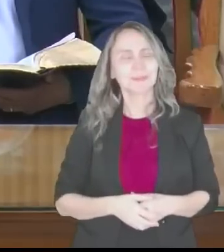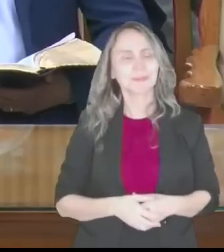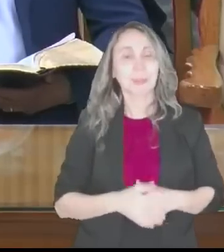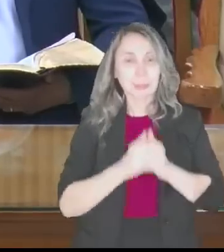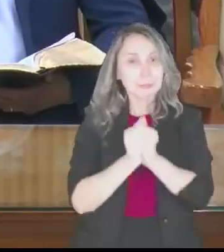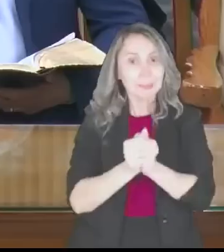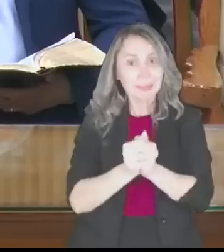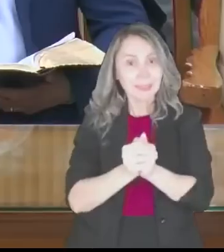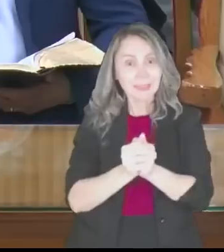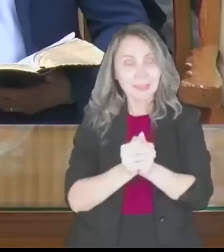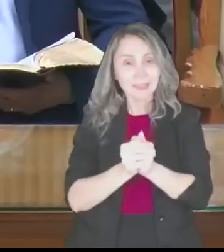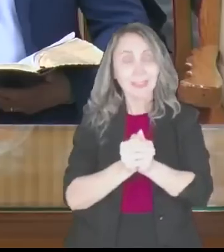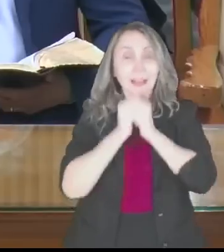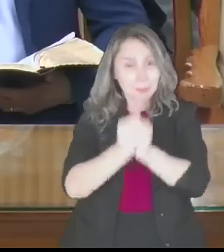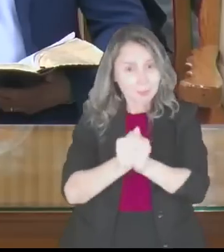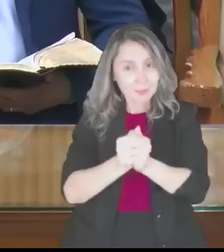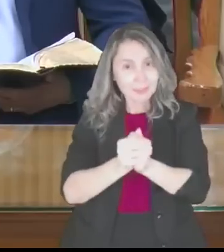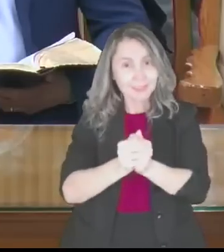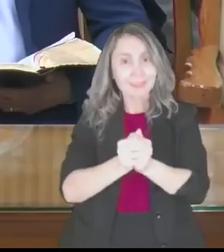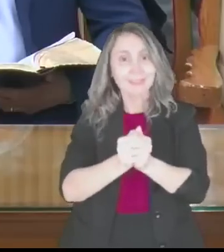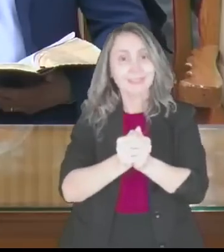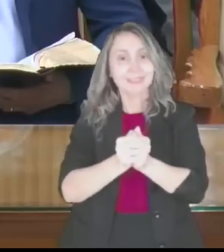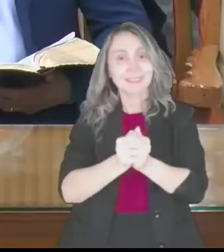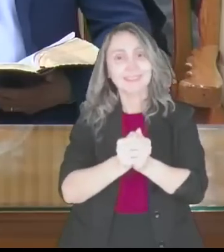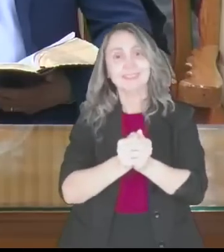Amém? Amém?